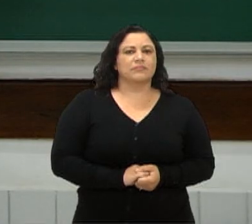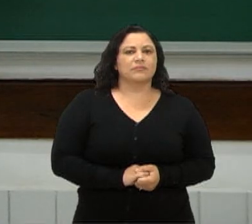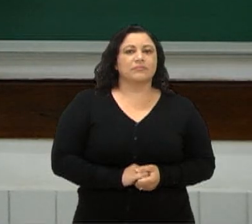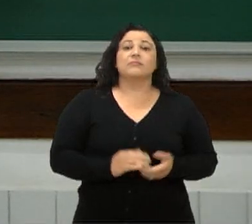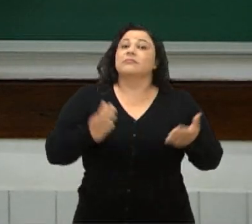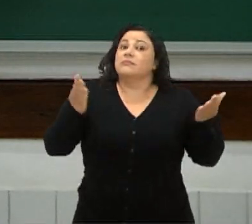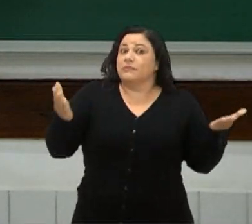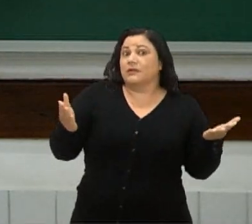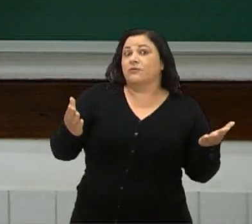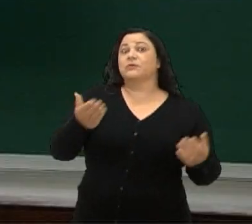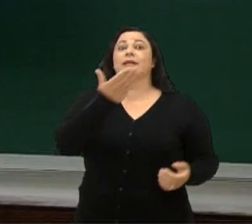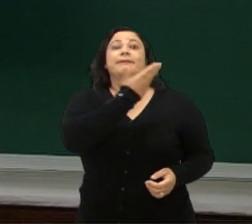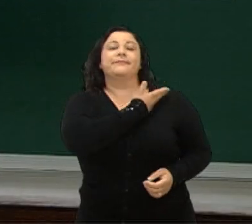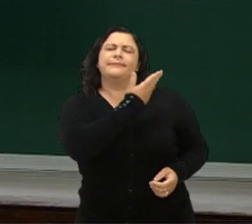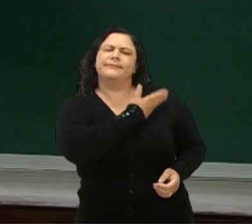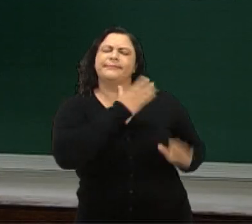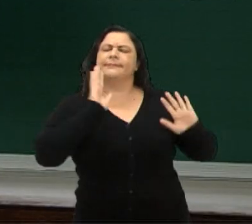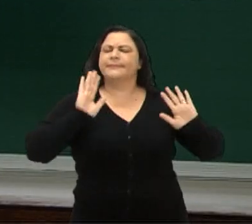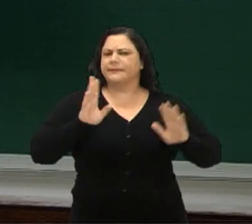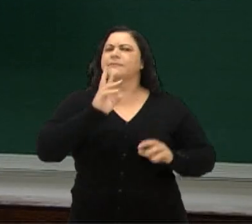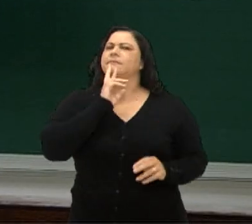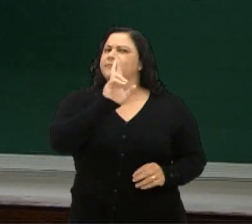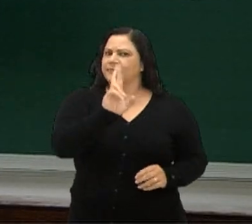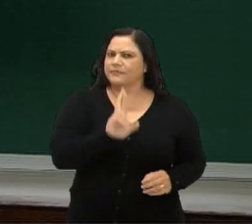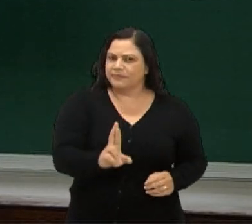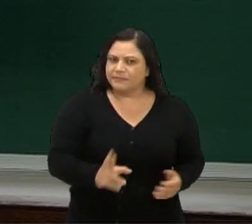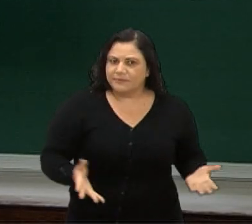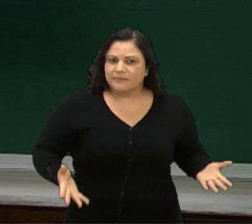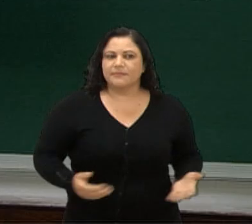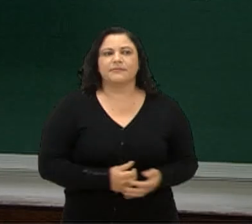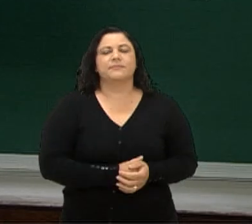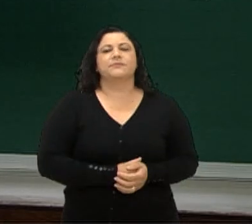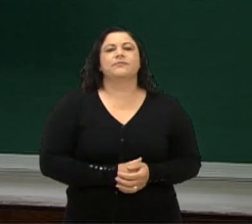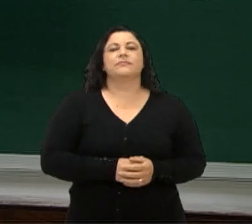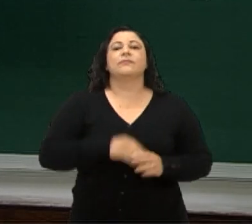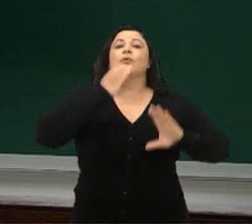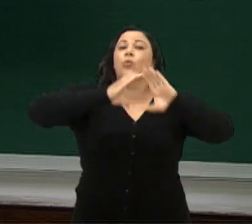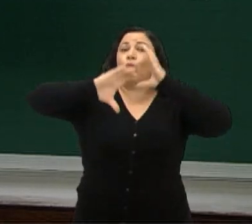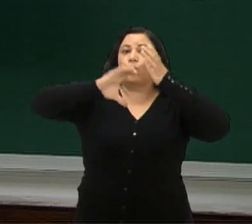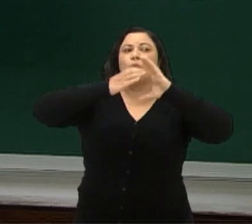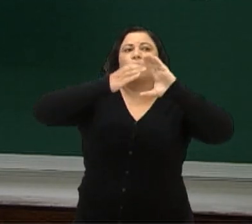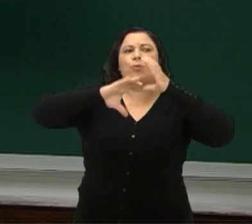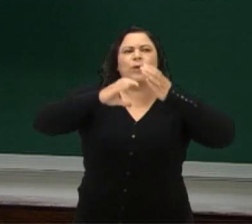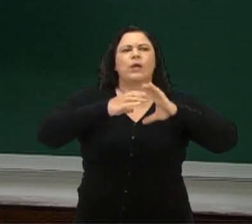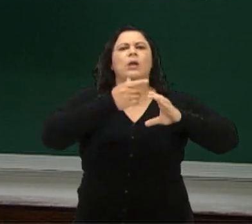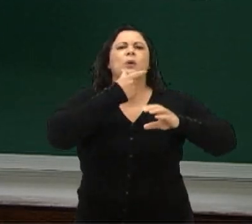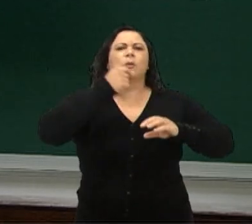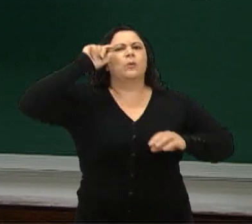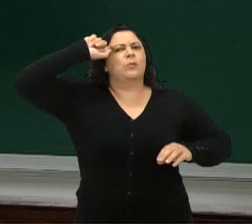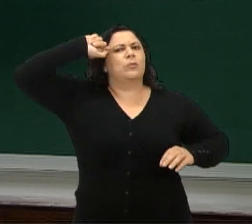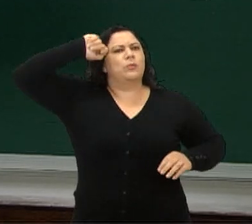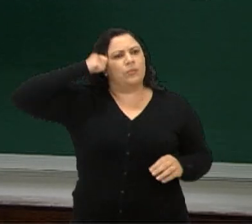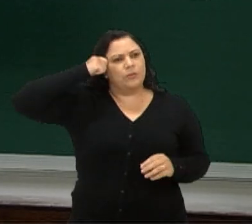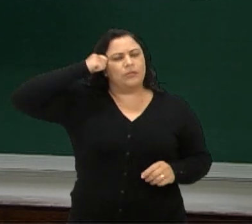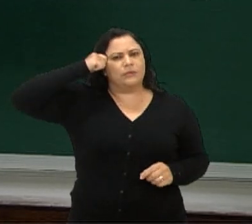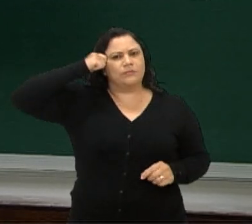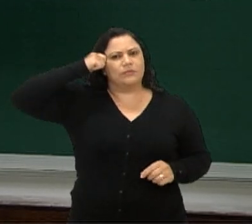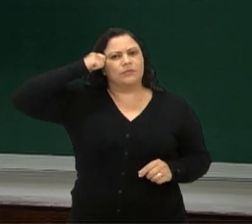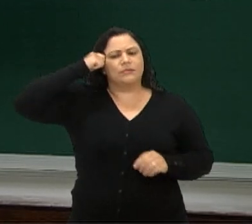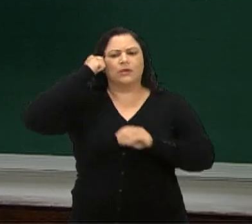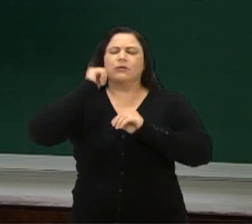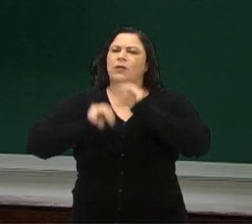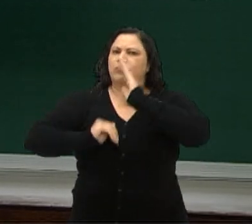Vamos lá, amigos? Conseguiram responder? Então vamos lá. O cantor africano Akon está construindo uma cidade muito parecida com Wakanda, no Senegal.